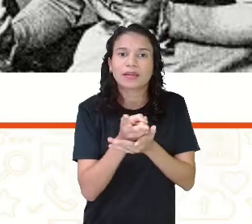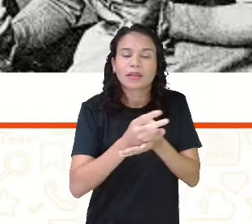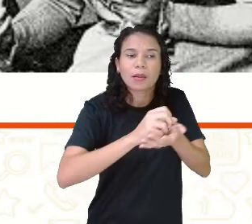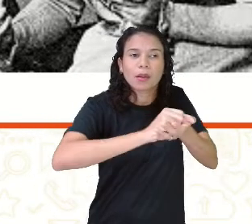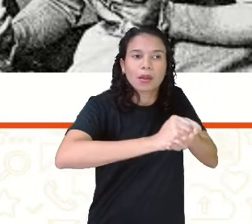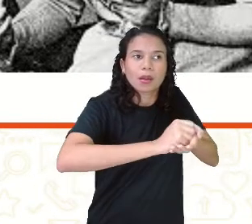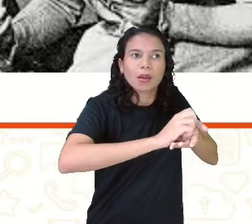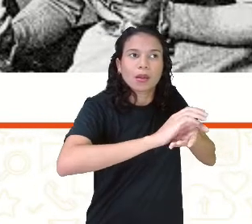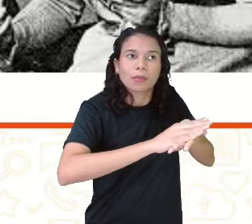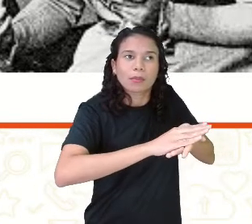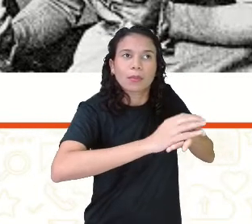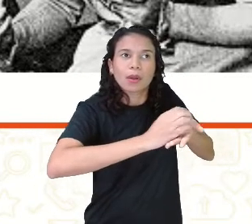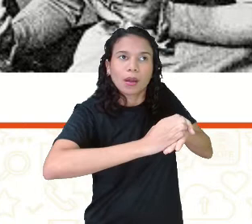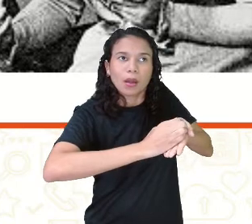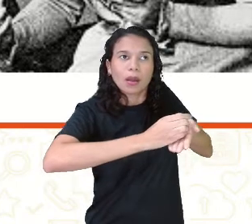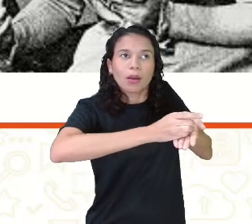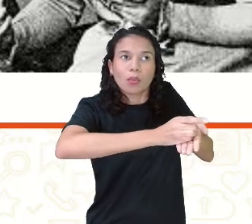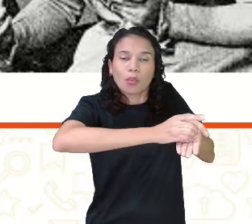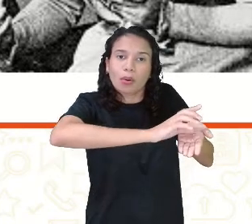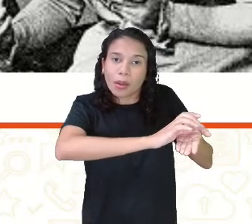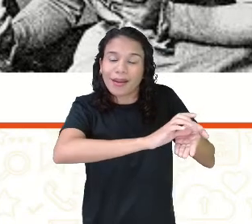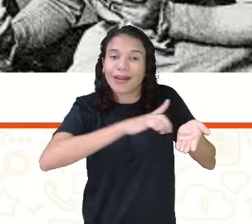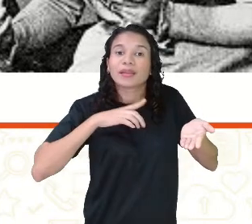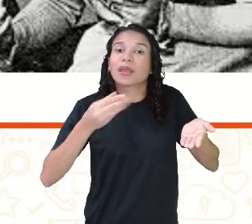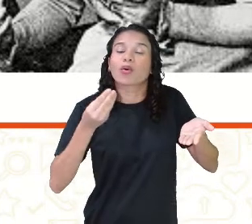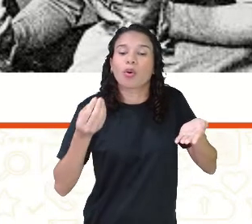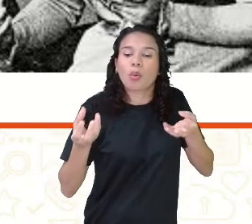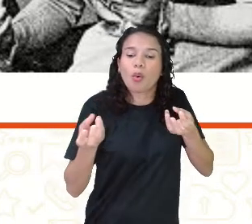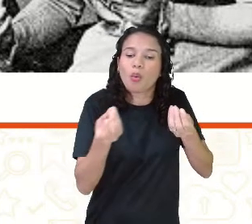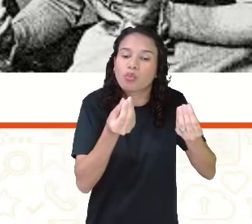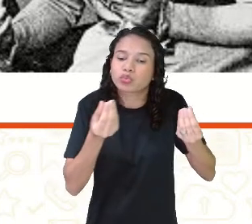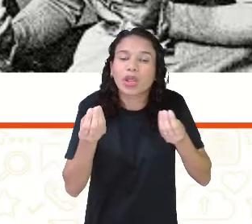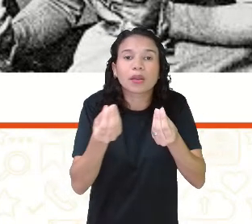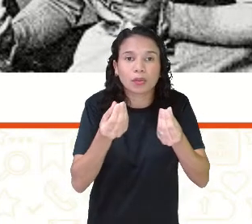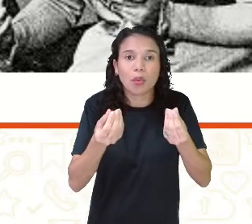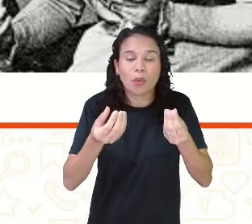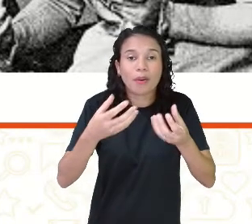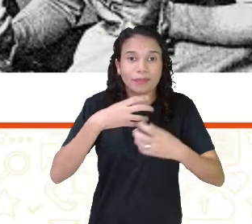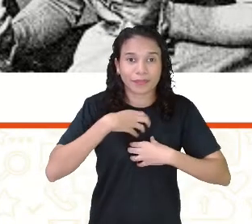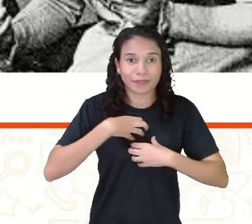pela professora. Então, existia o estímulo sensorial, né? A primeira